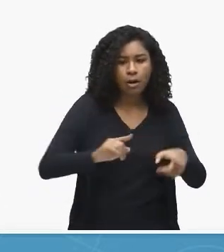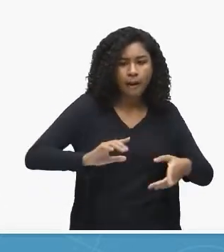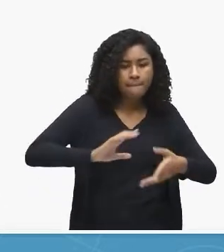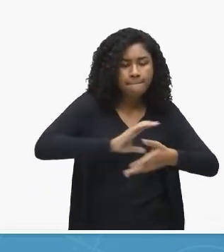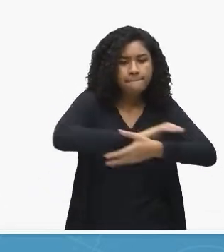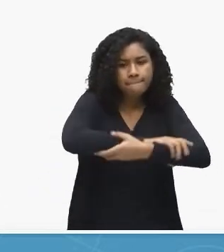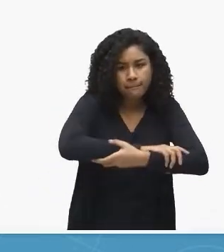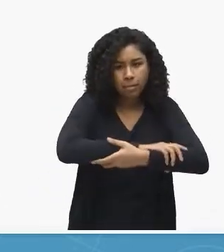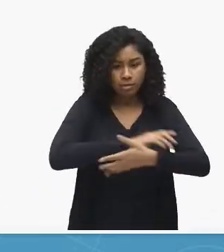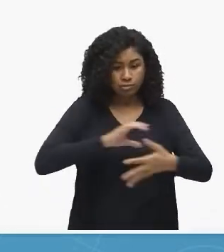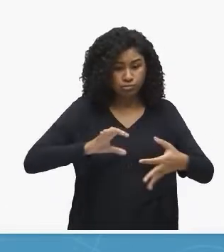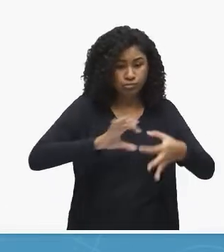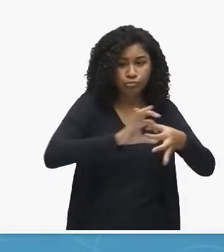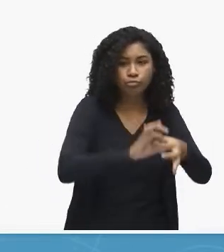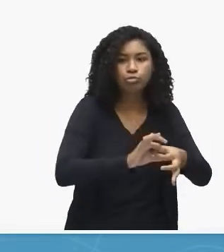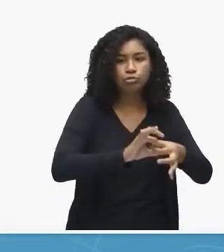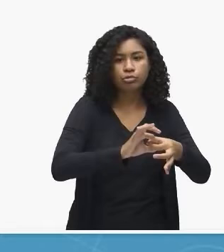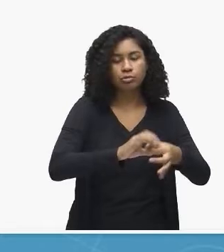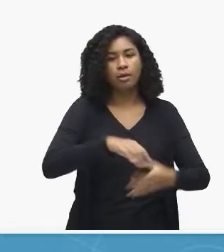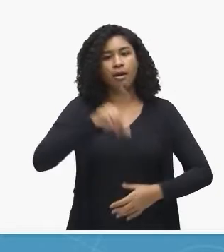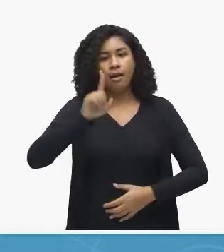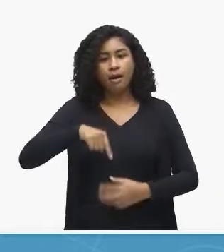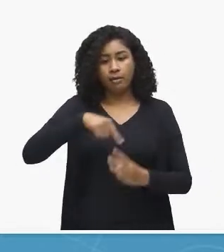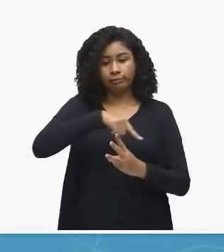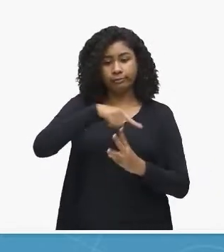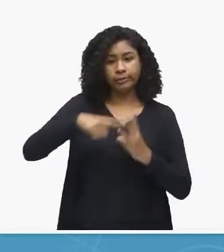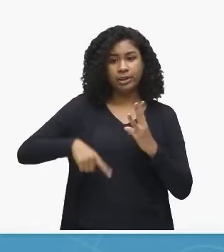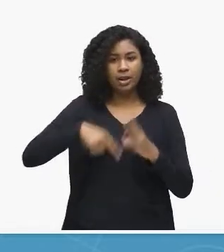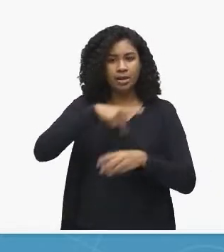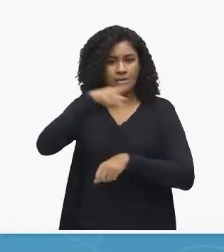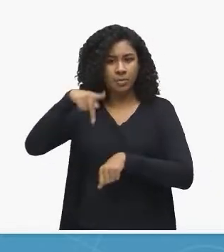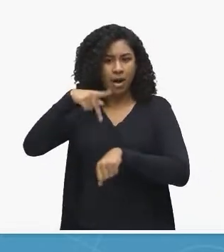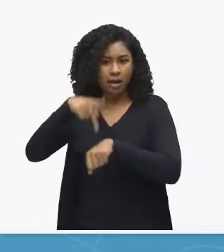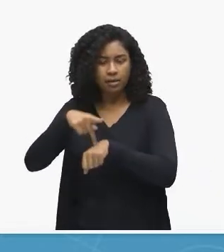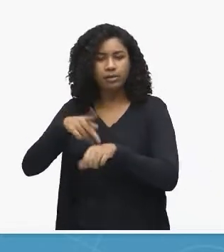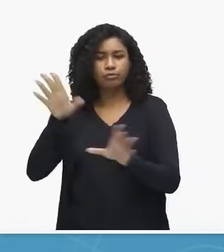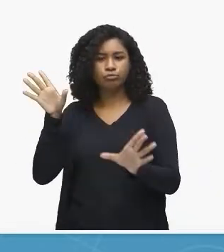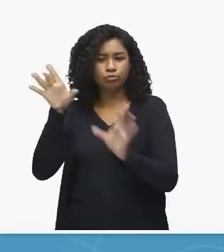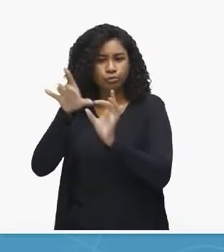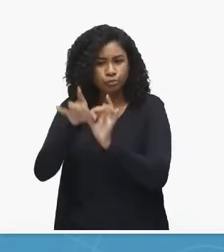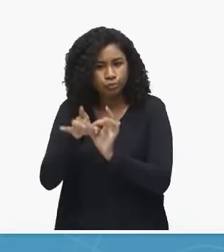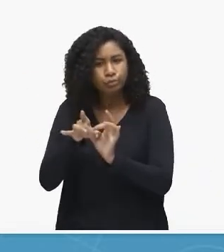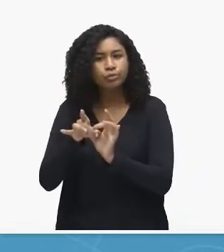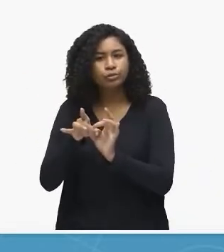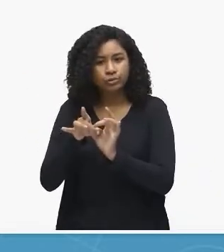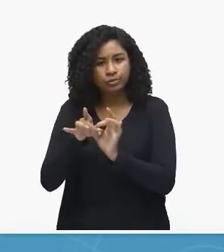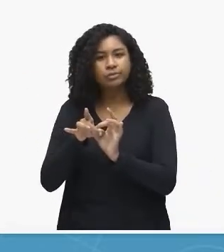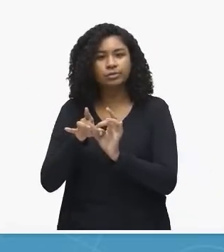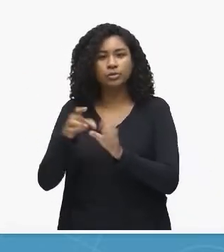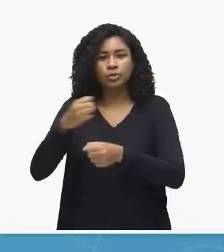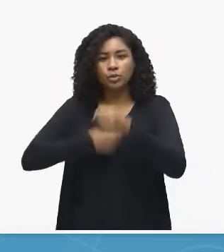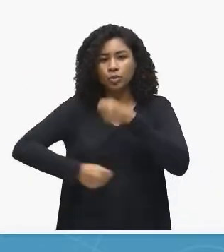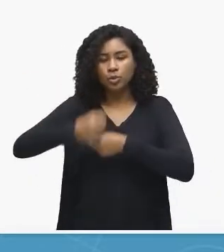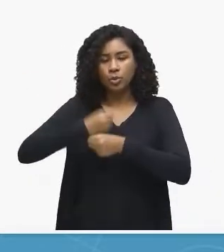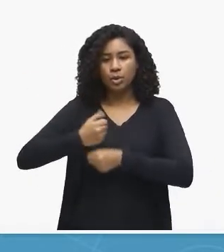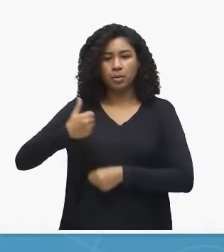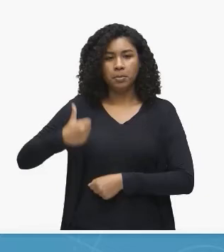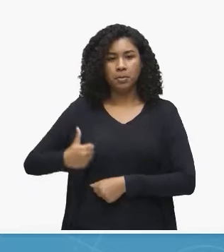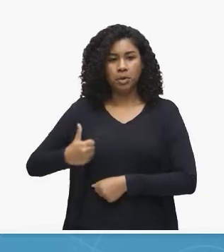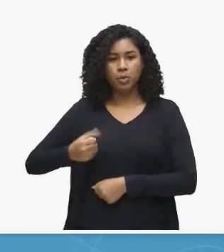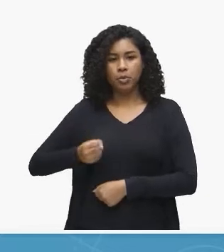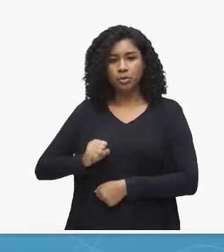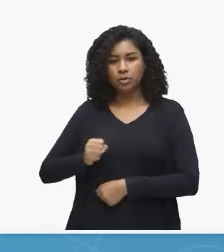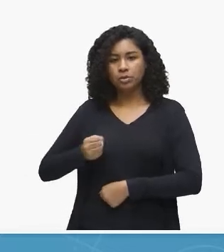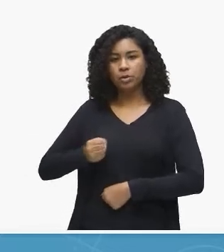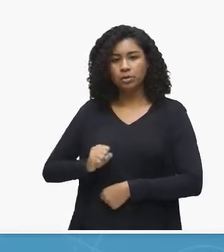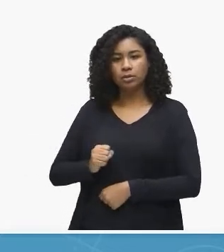né? A Tríplice Aliança e a Tríplice Entente, que vão ser formadas aí. Tríplice Aliança em 1882, ela é